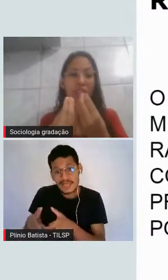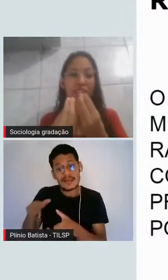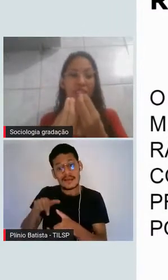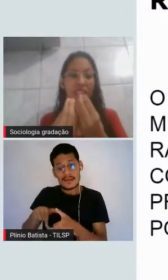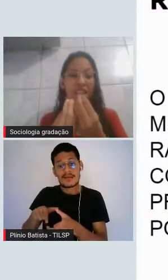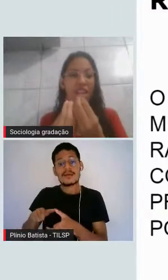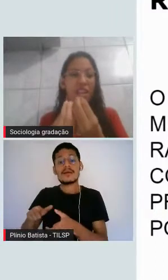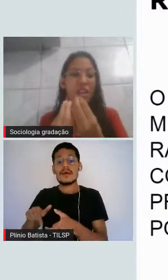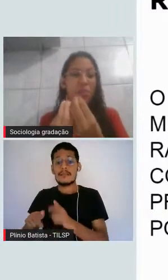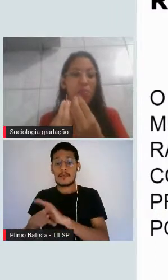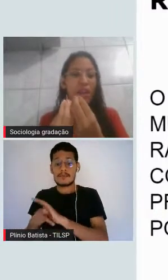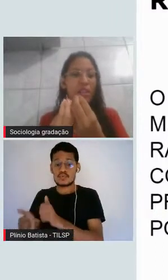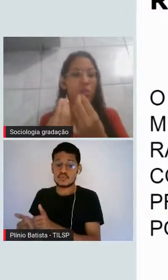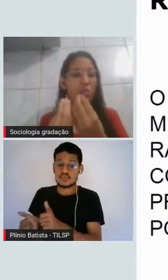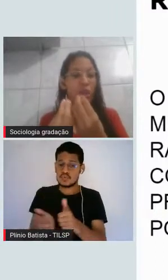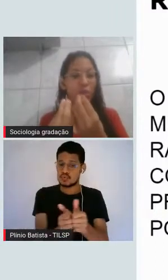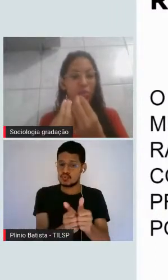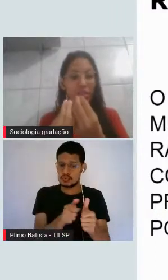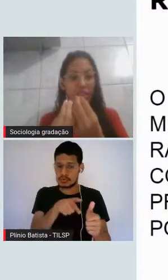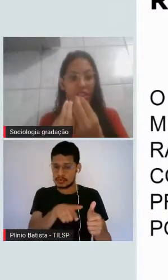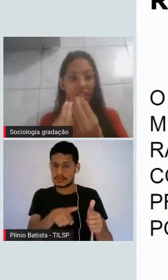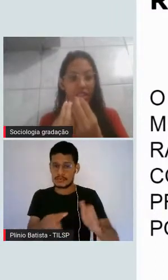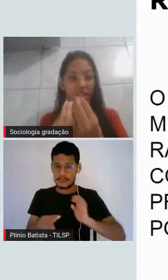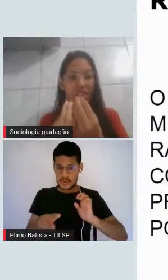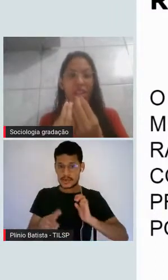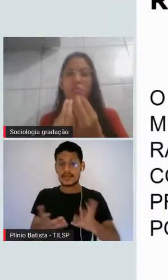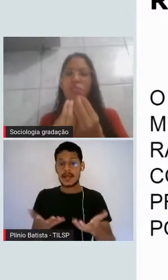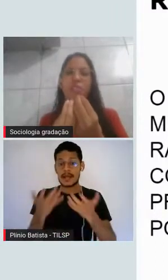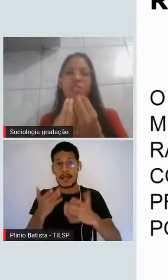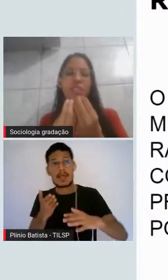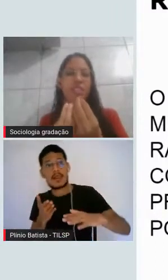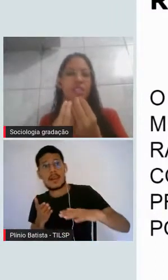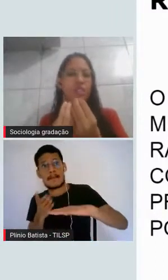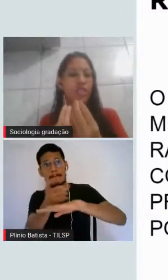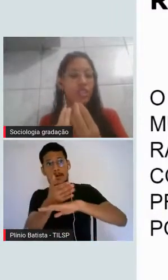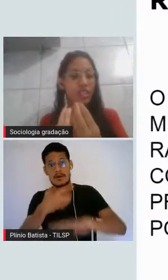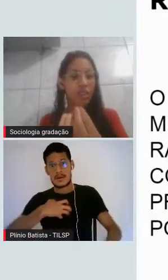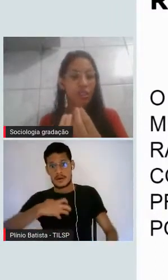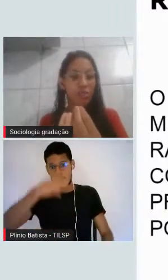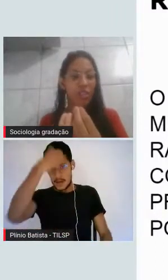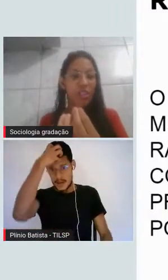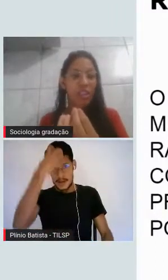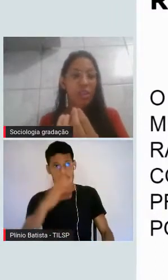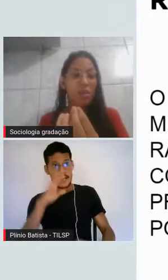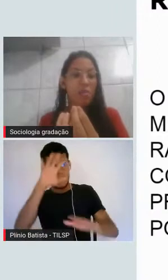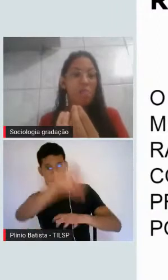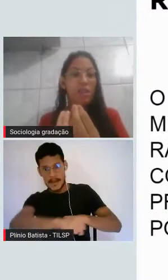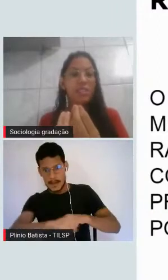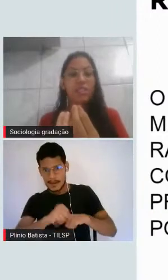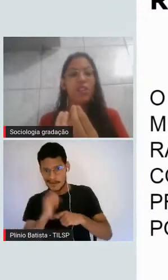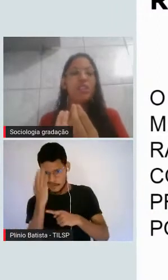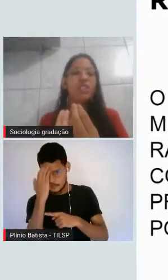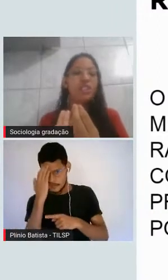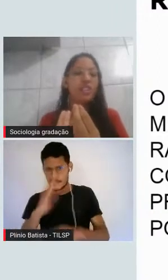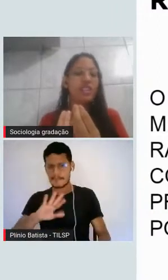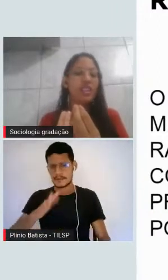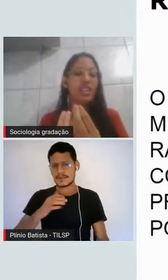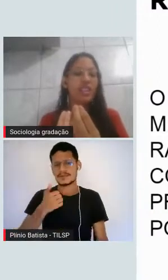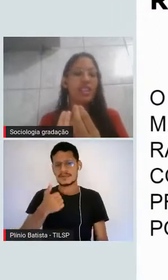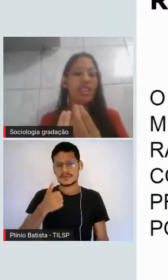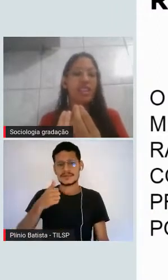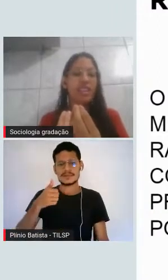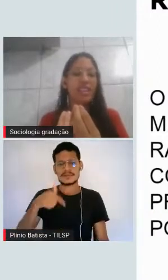com a burguesia para tomar o poder, né, que é em 1789, mas só